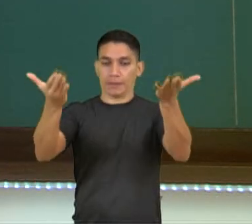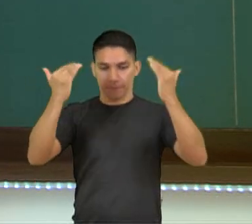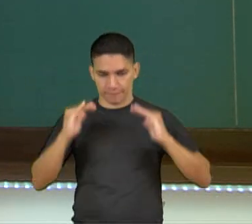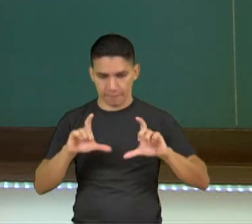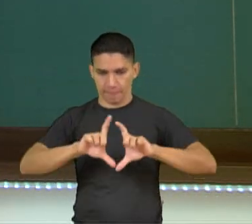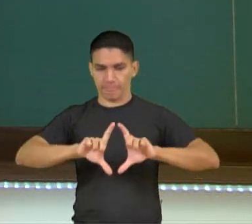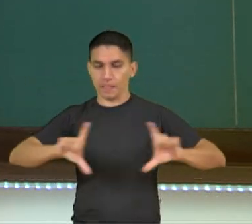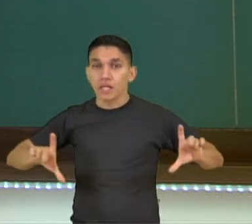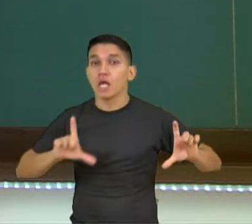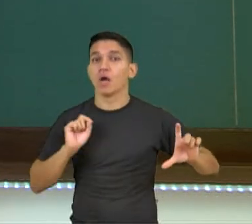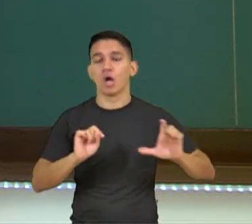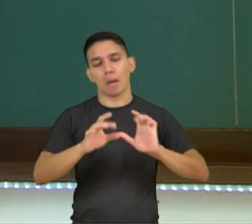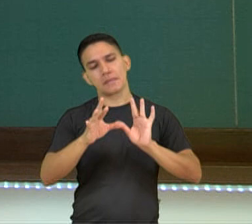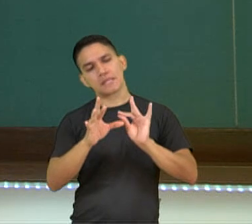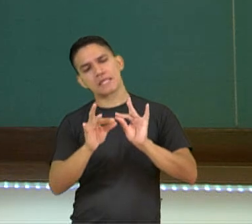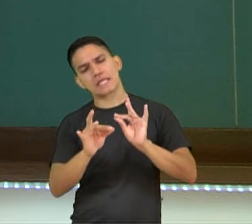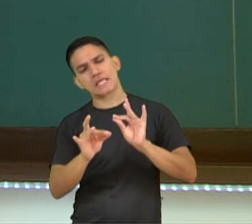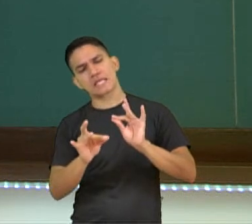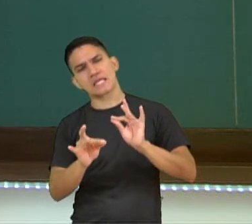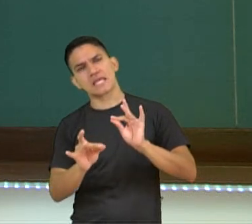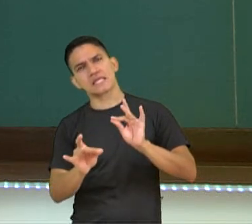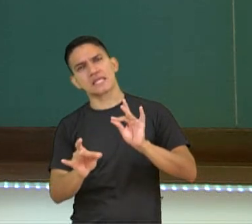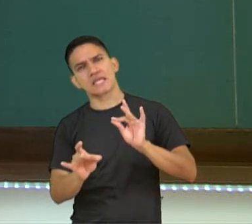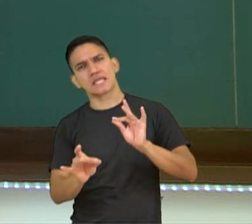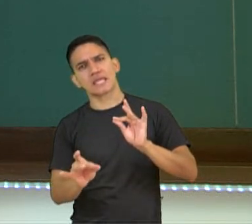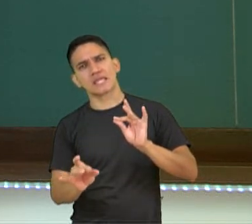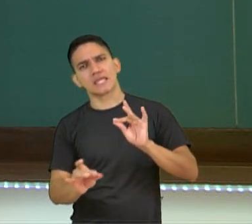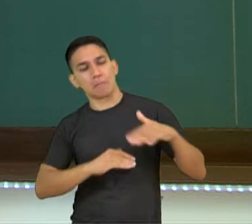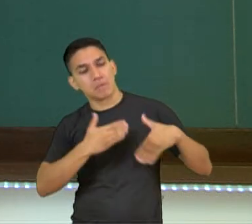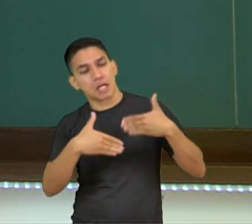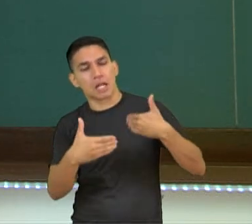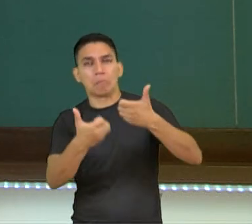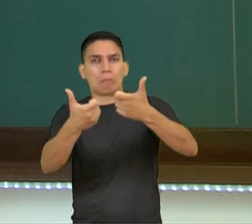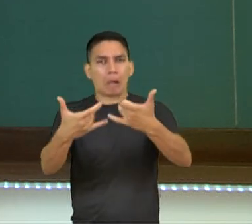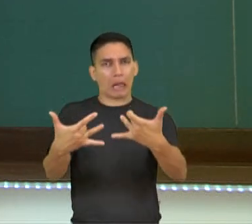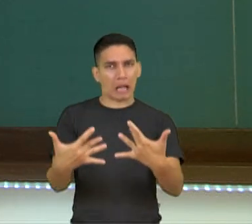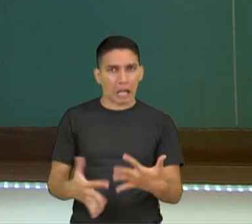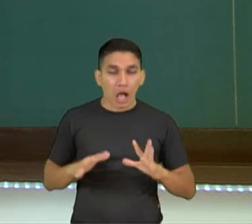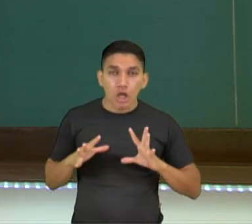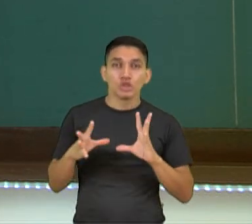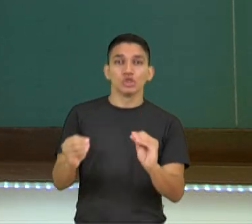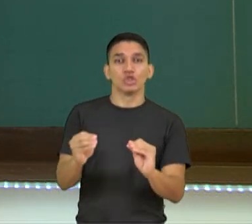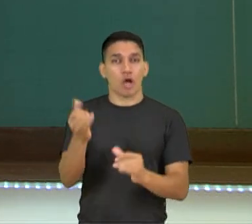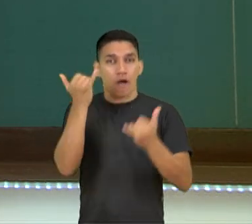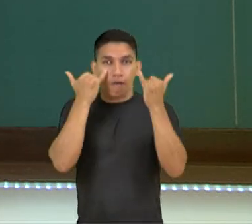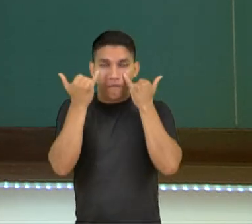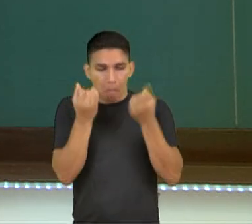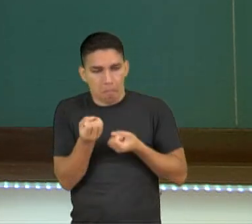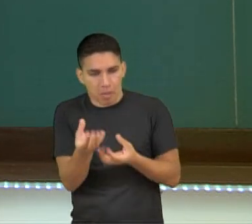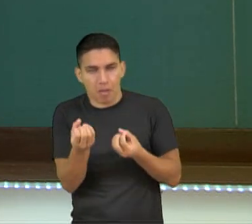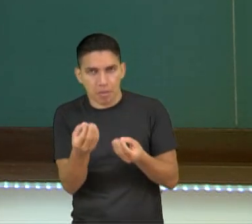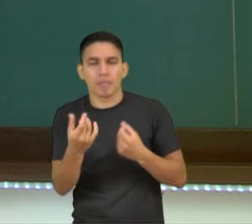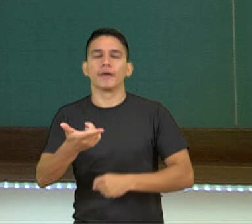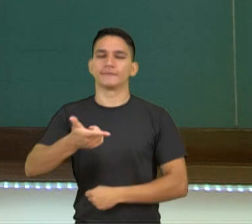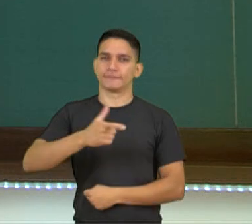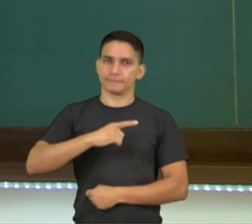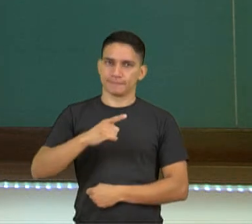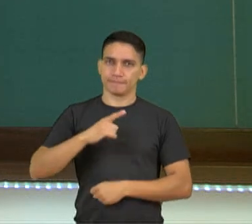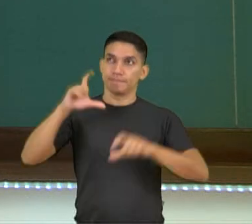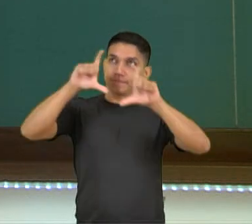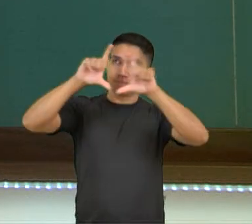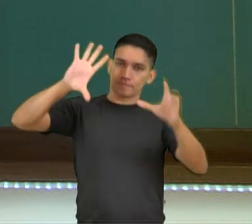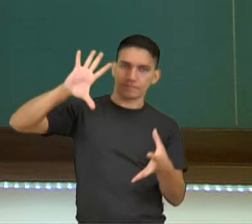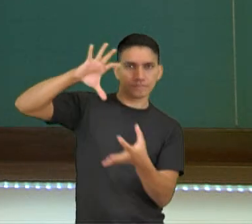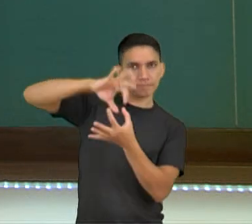então, durante o corpo do texto, a gente vê o desenvolvimento, o desenrolar dessa notícia, dessas questões que são apresentadas no primeiro